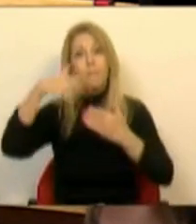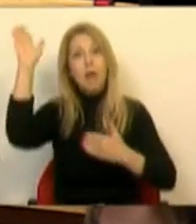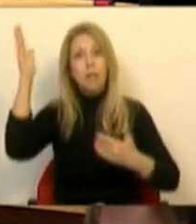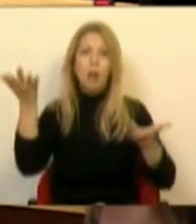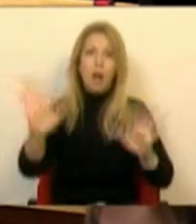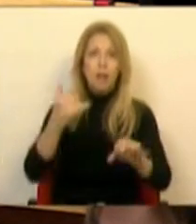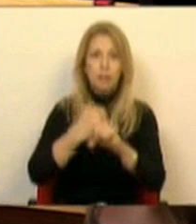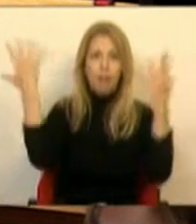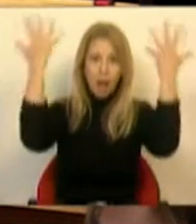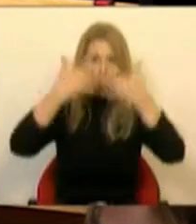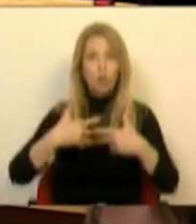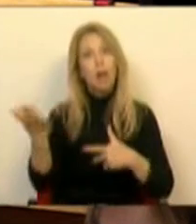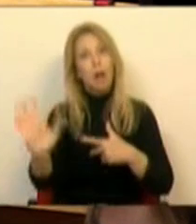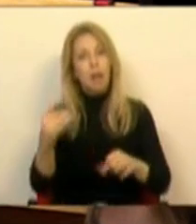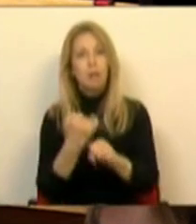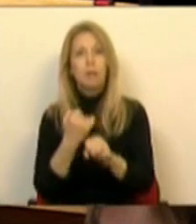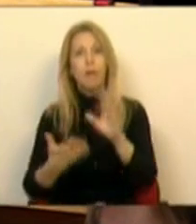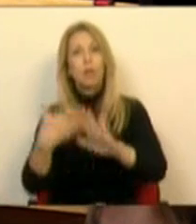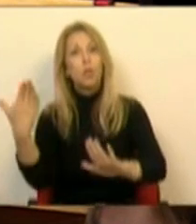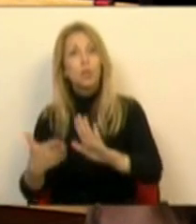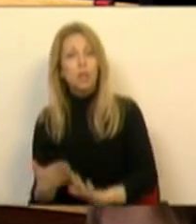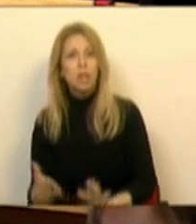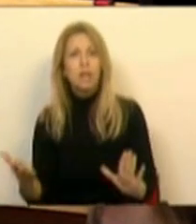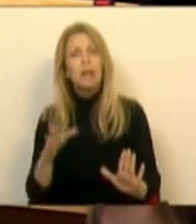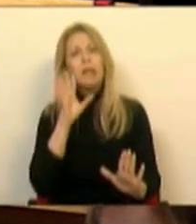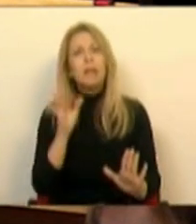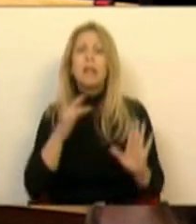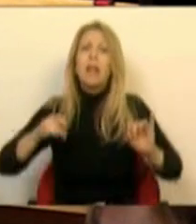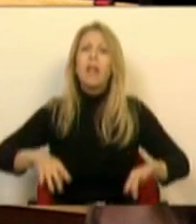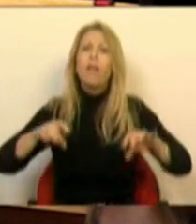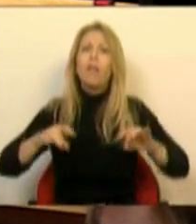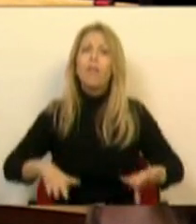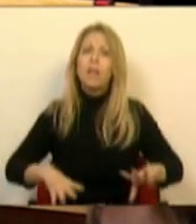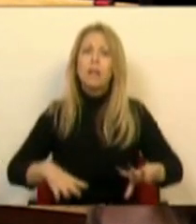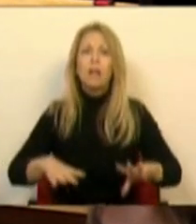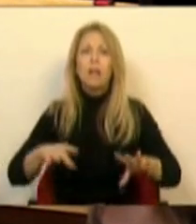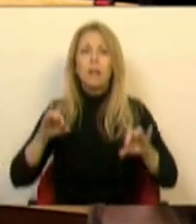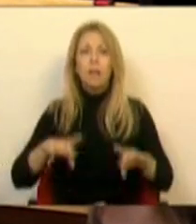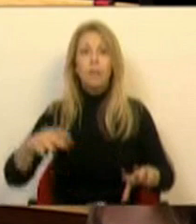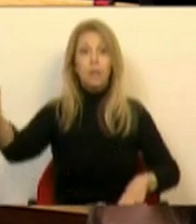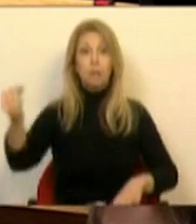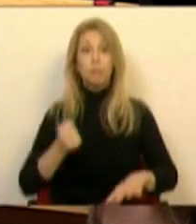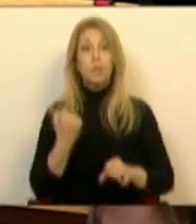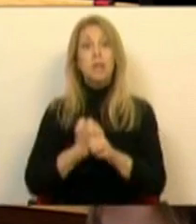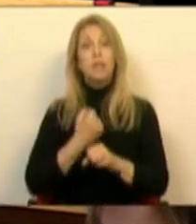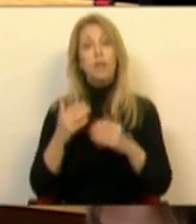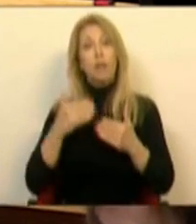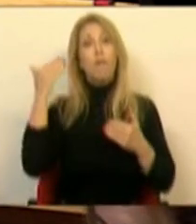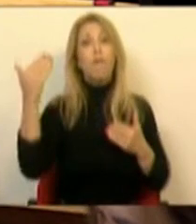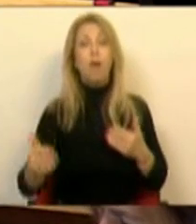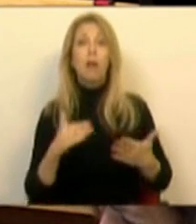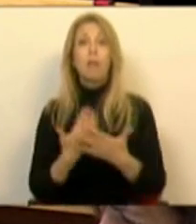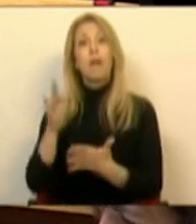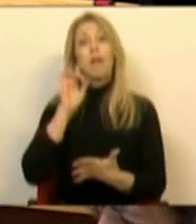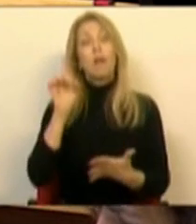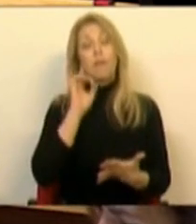dispensa de urgência e tentar evitar o recurso à prestação de serviços externos e valorizar os